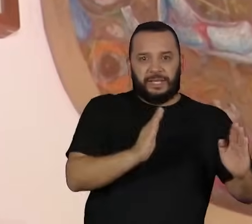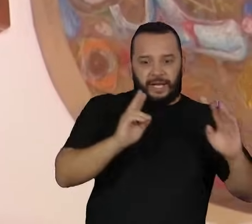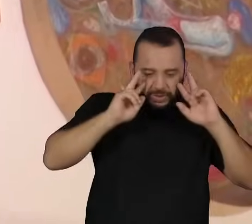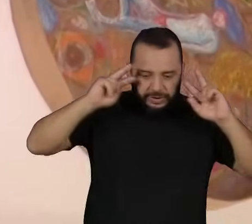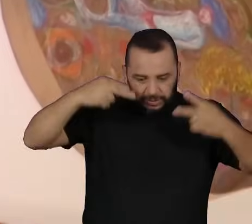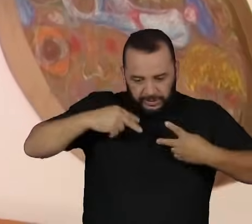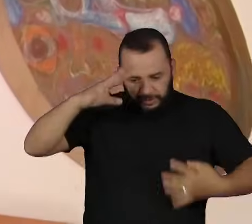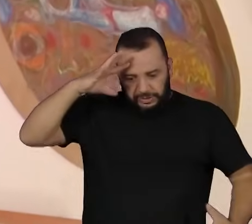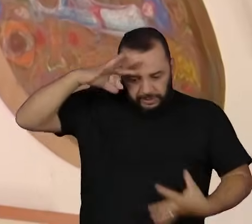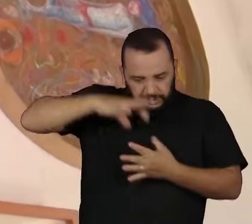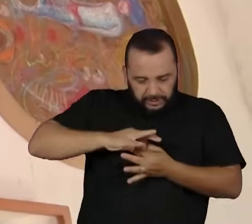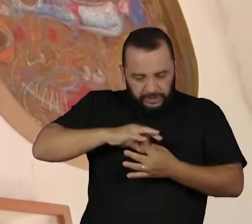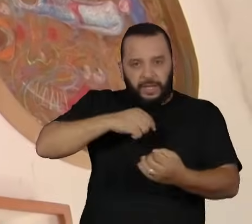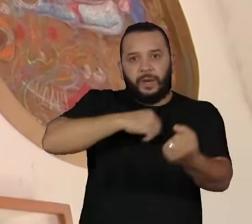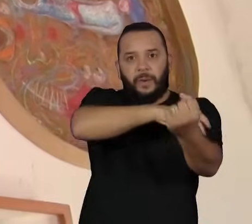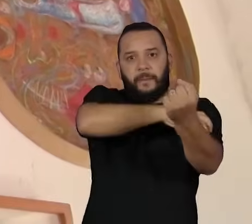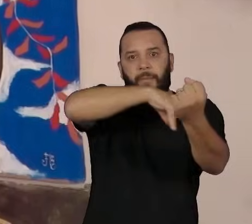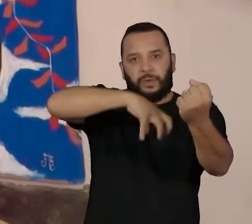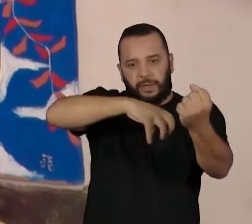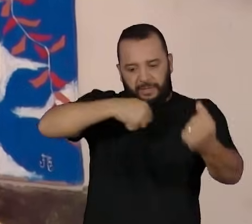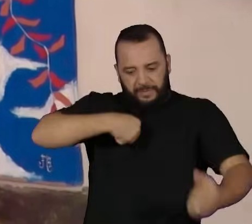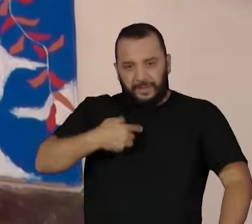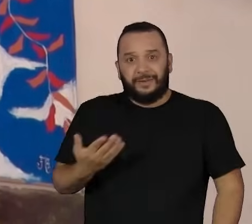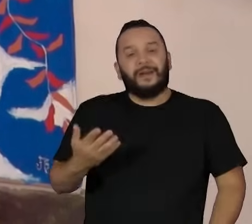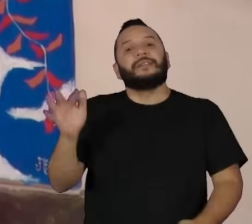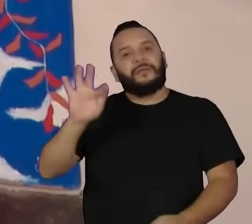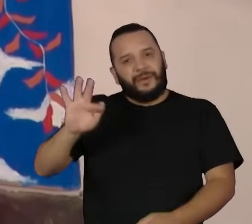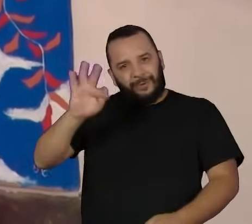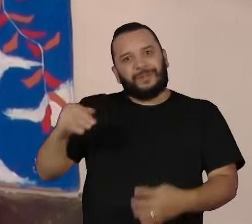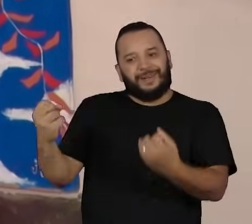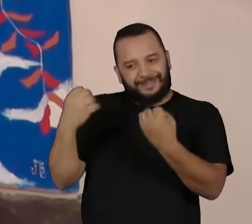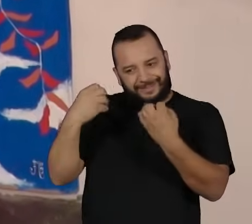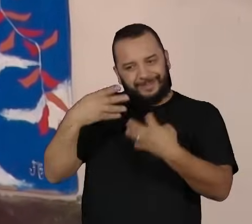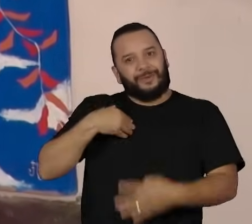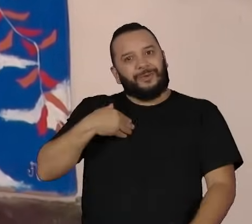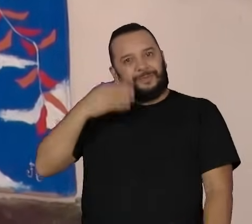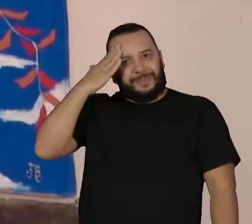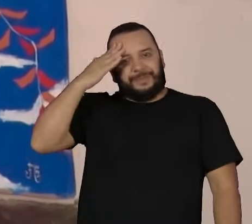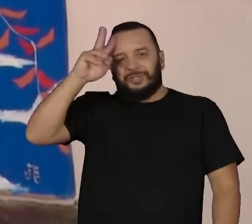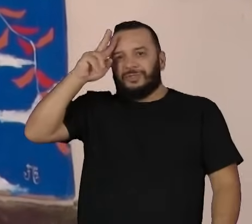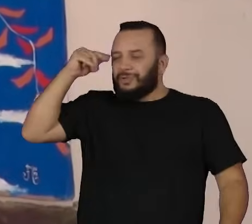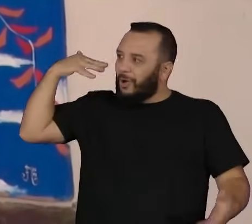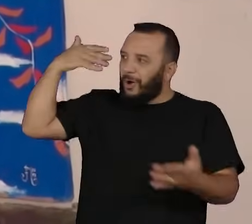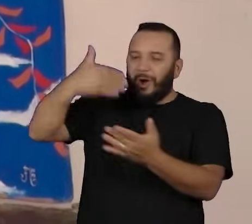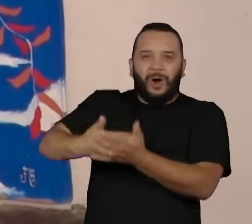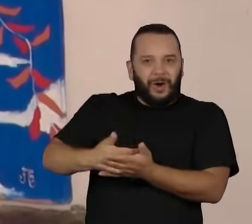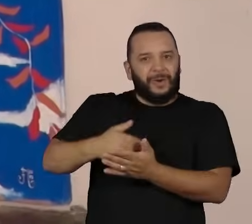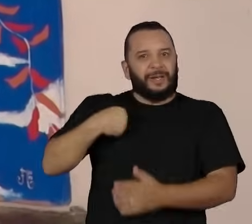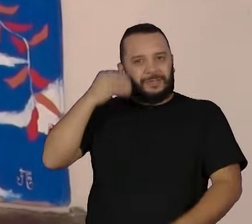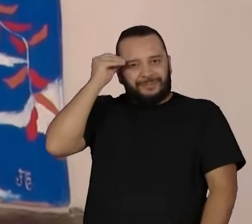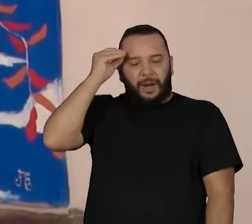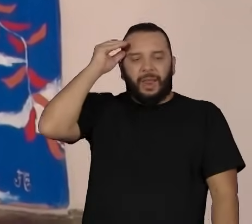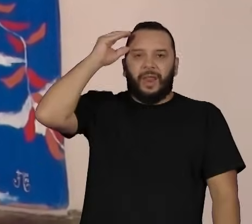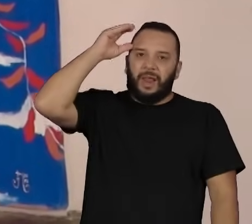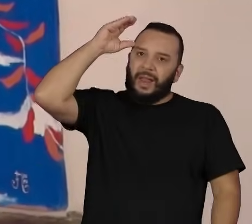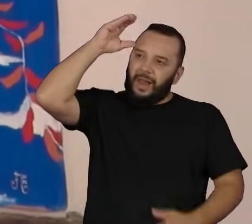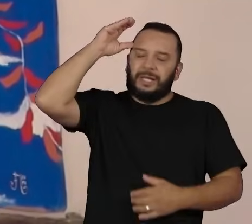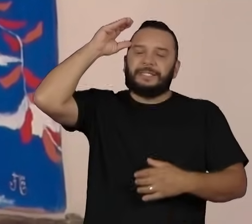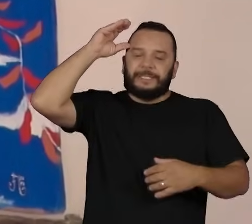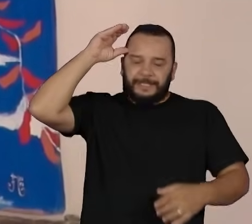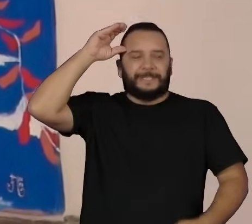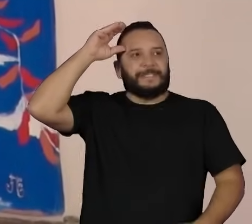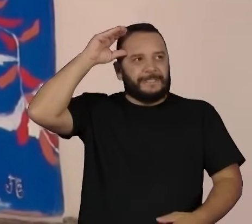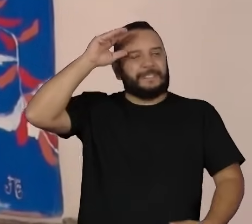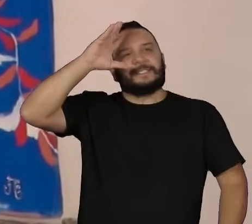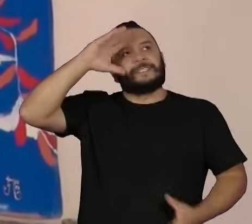processo de empoderamento enquanto pessoa preta. Então a faculdade ela me trouxe esse arcabouço histórico, intelectual, que me fez acessar a